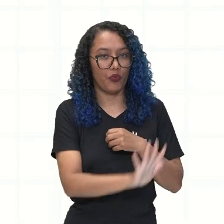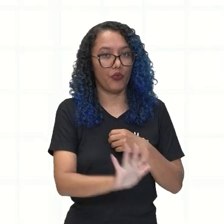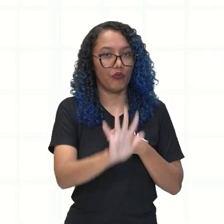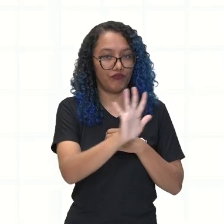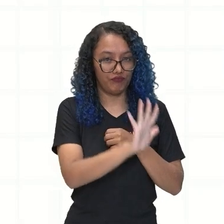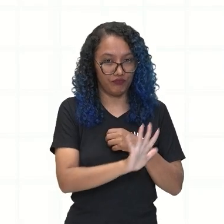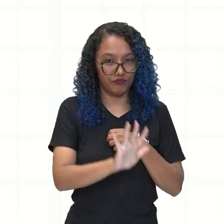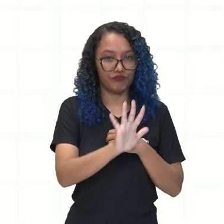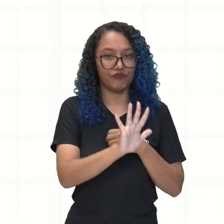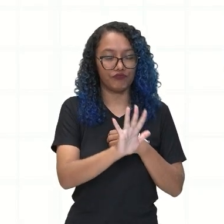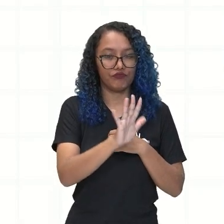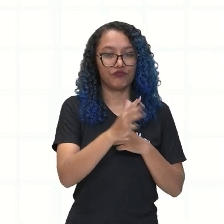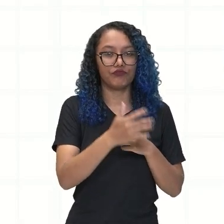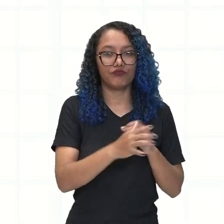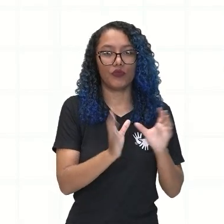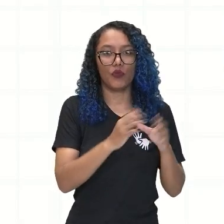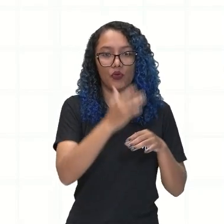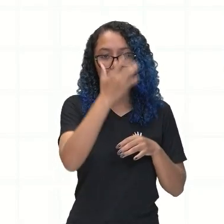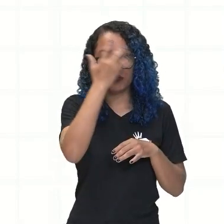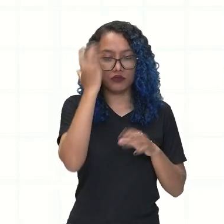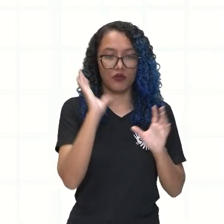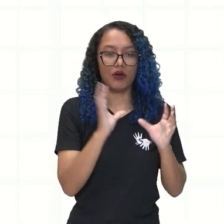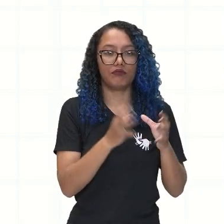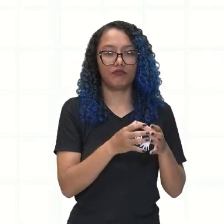de maneira simplificada,